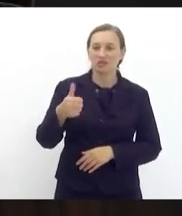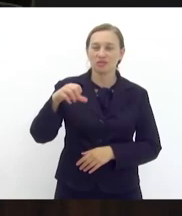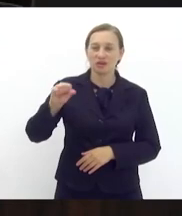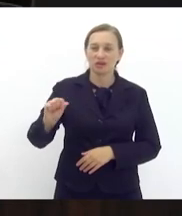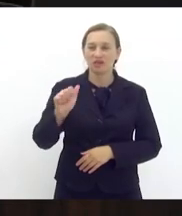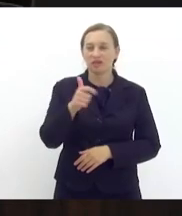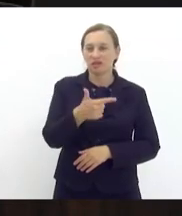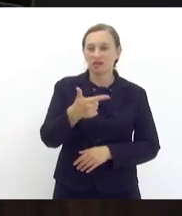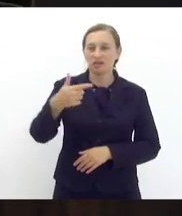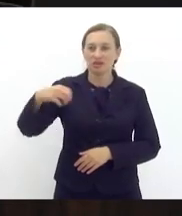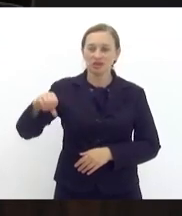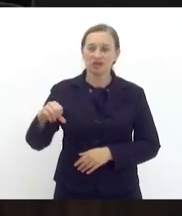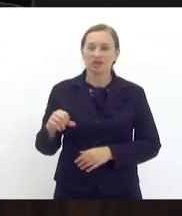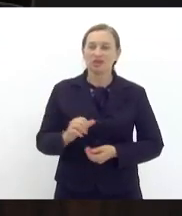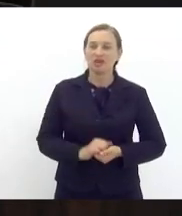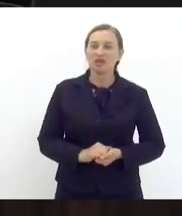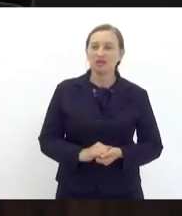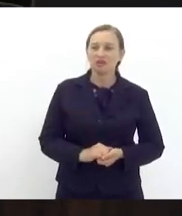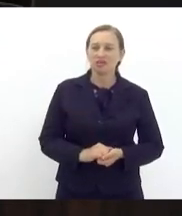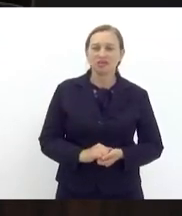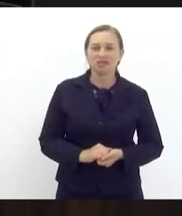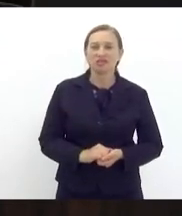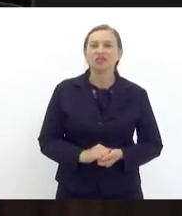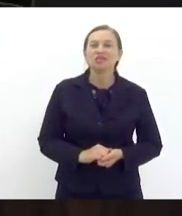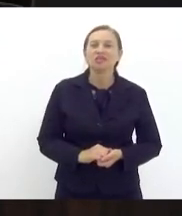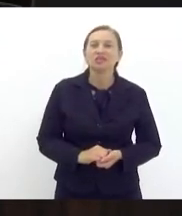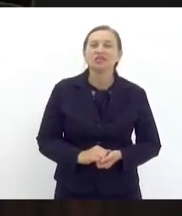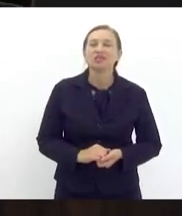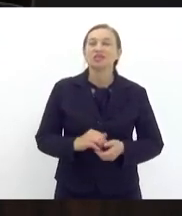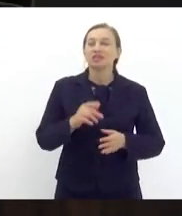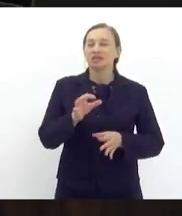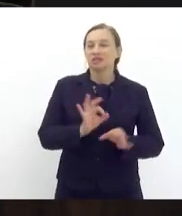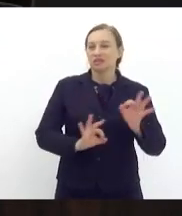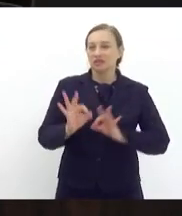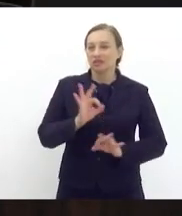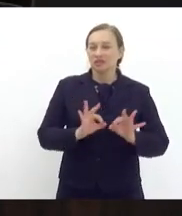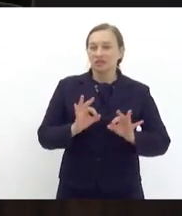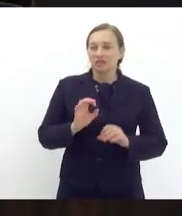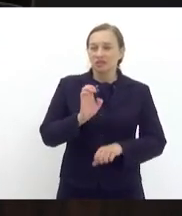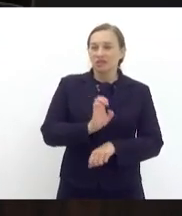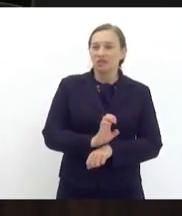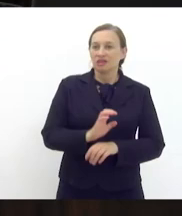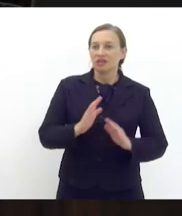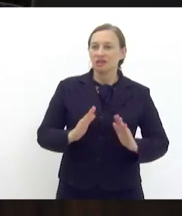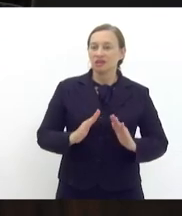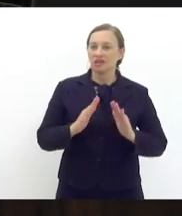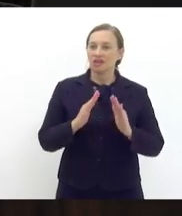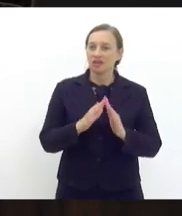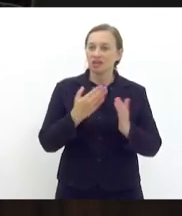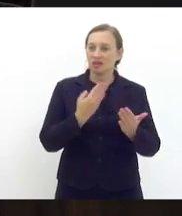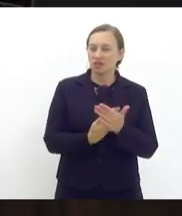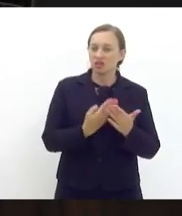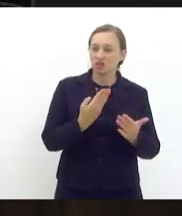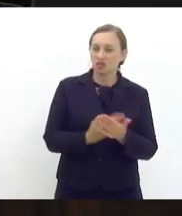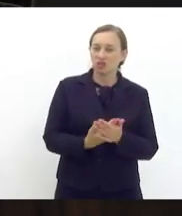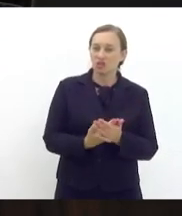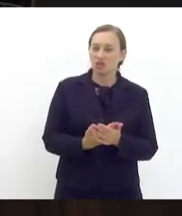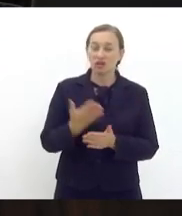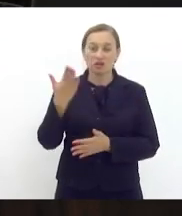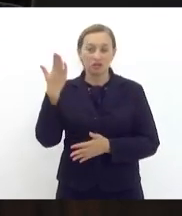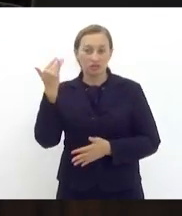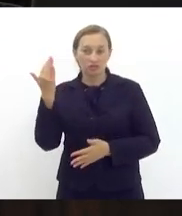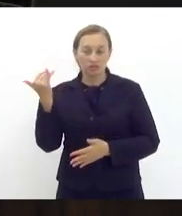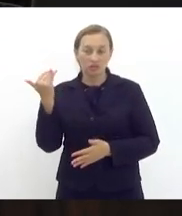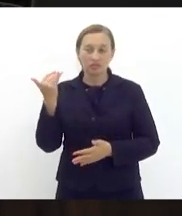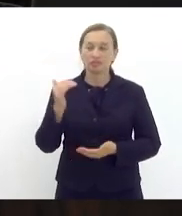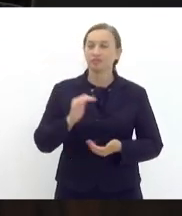do deputado Samuel Malafaia que cria o programa estadual craque na escola craque no esporte no âmbito do estado do Rio